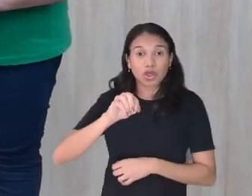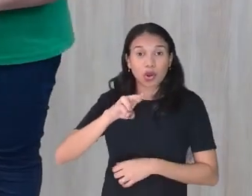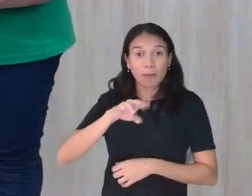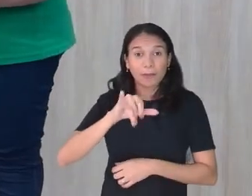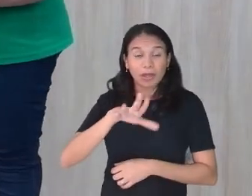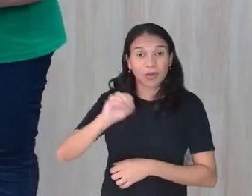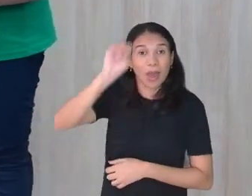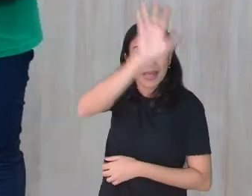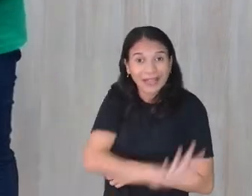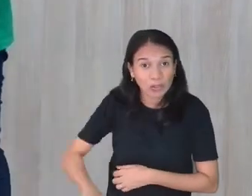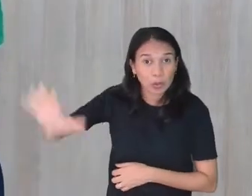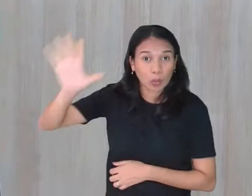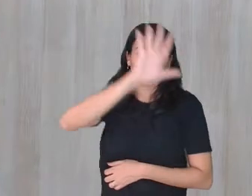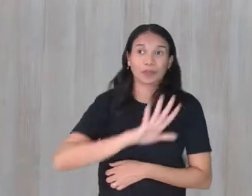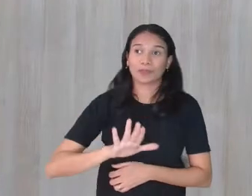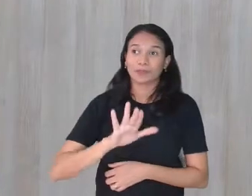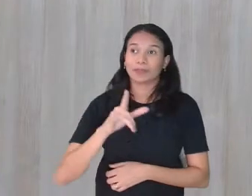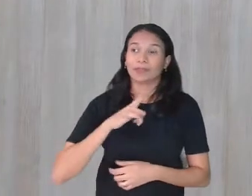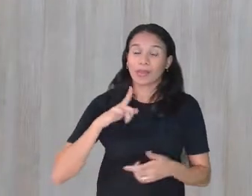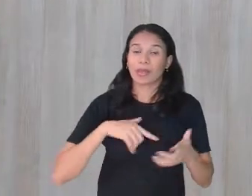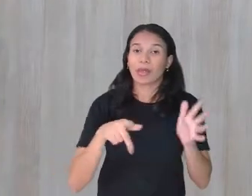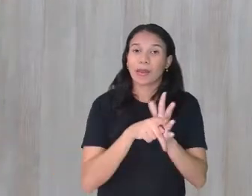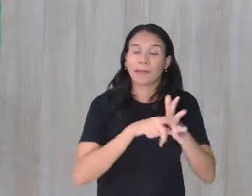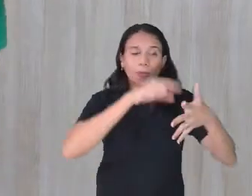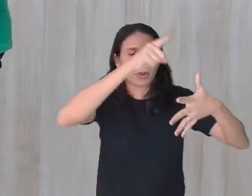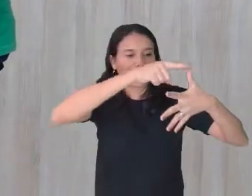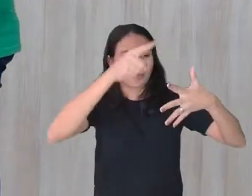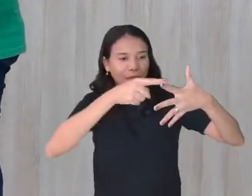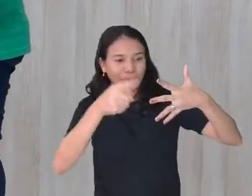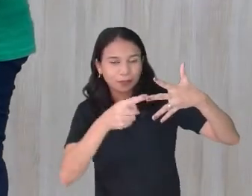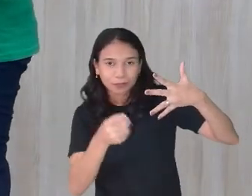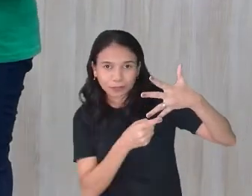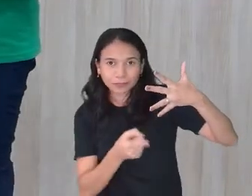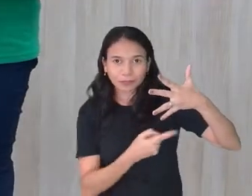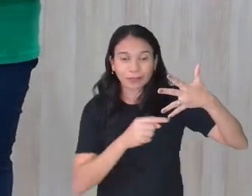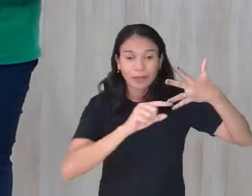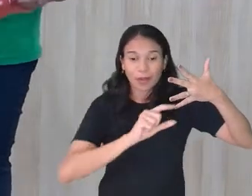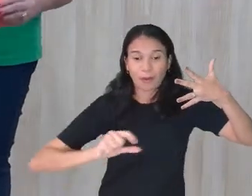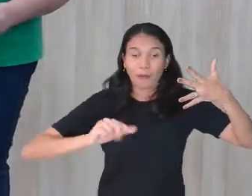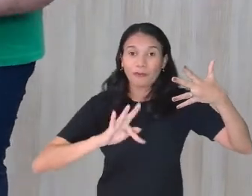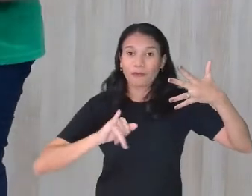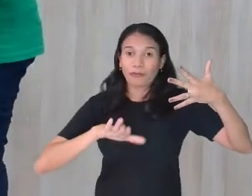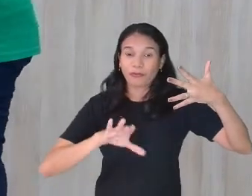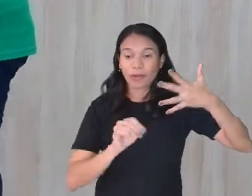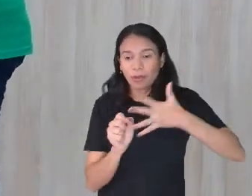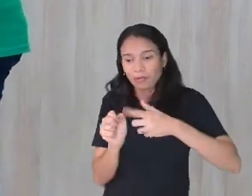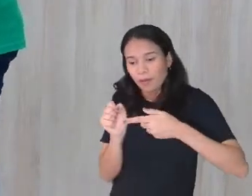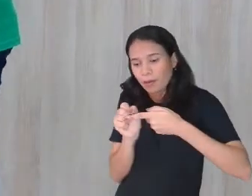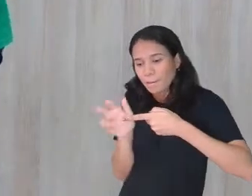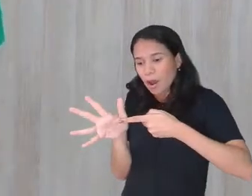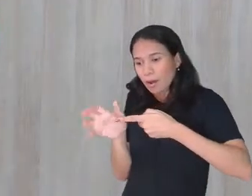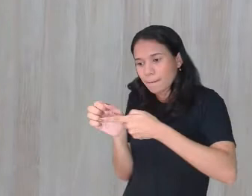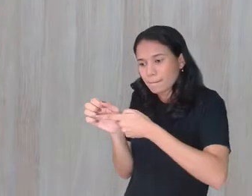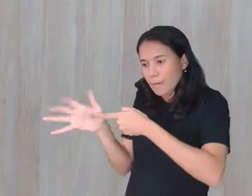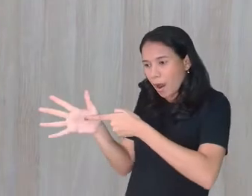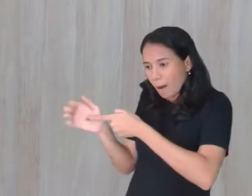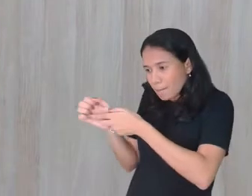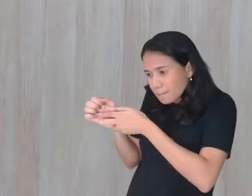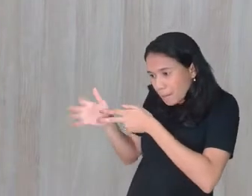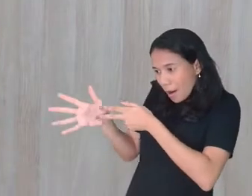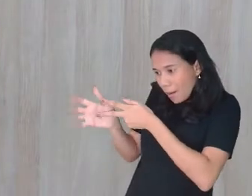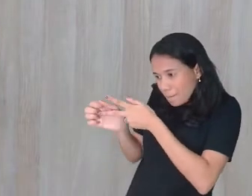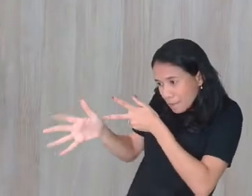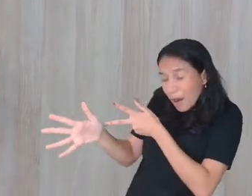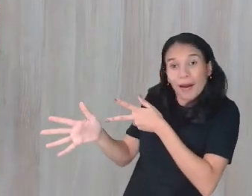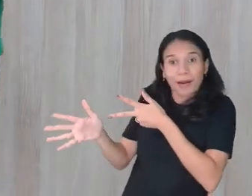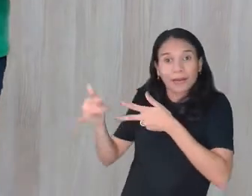aí no nosso planeta. Aí nós temos os reinos, né, o filo, a classe, a ordem, a família, o gênero